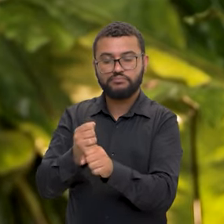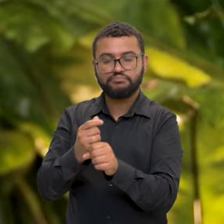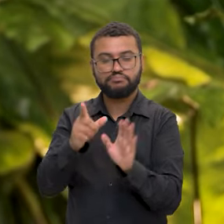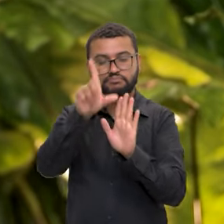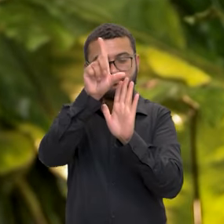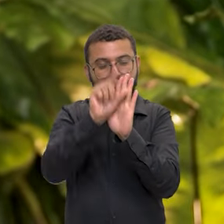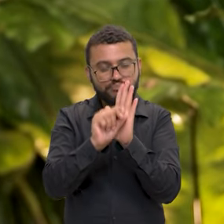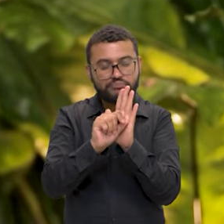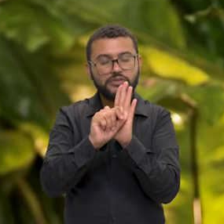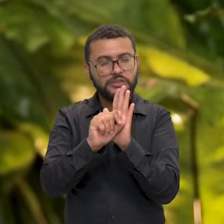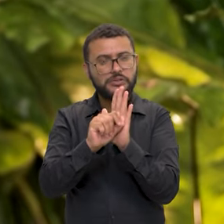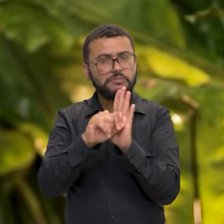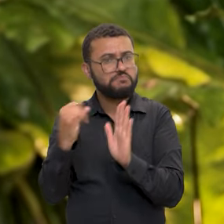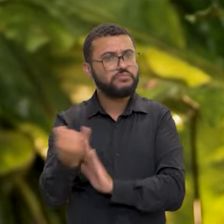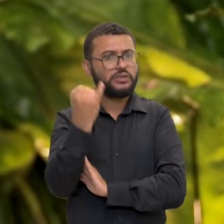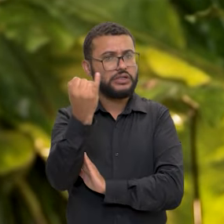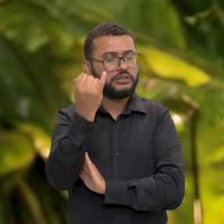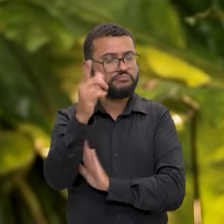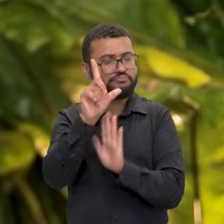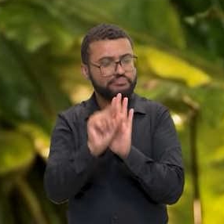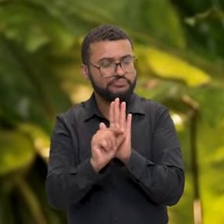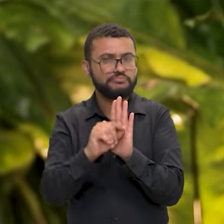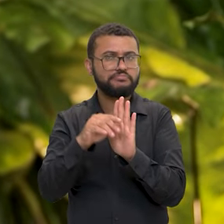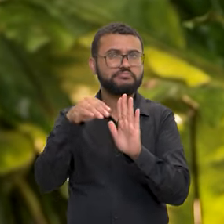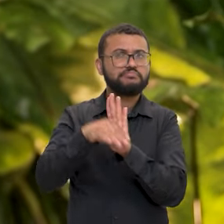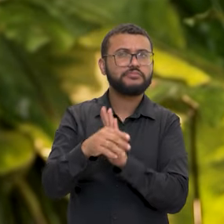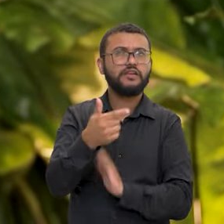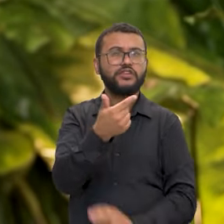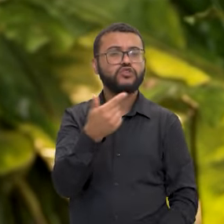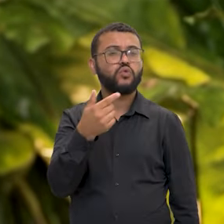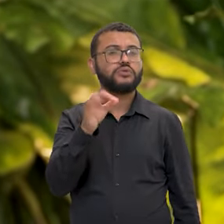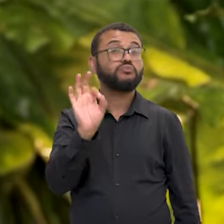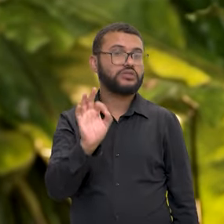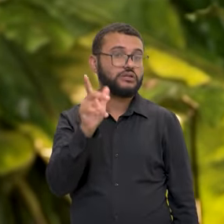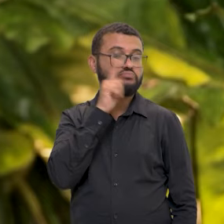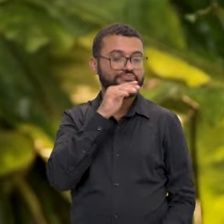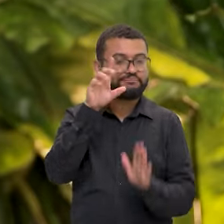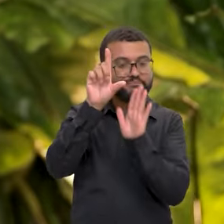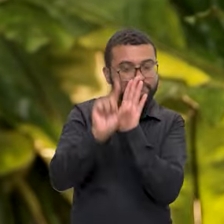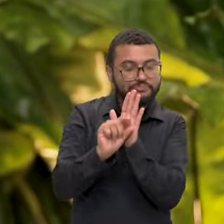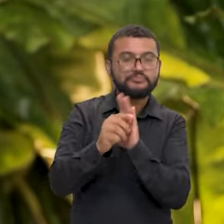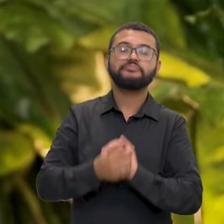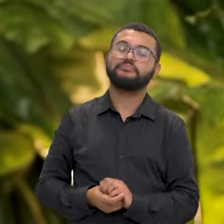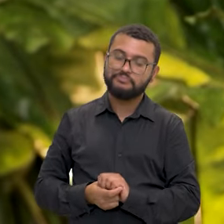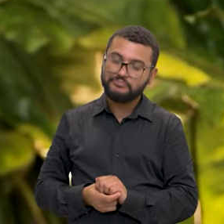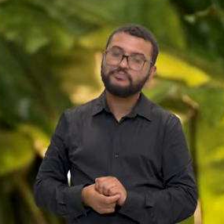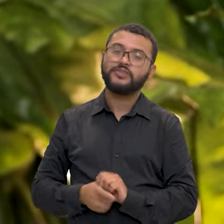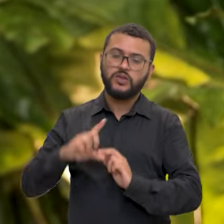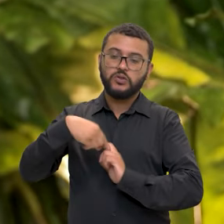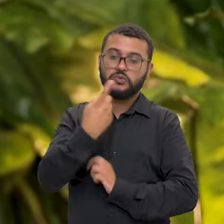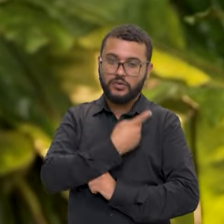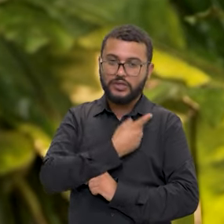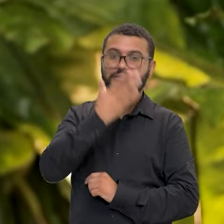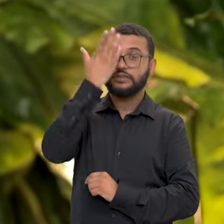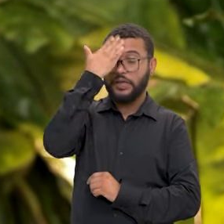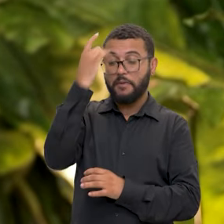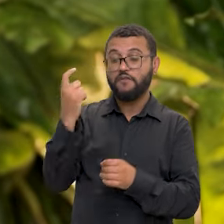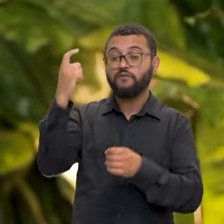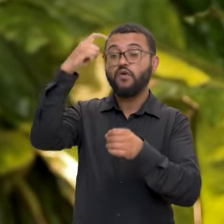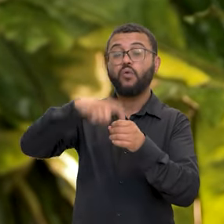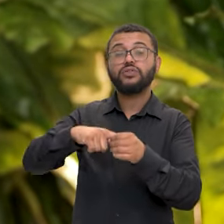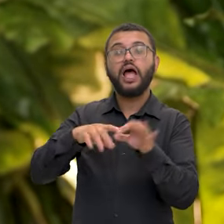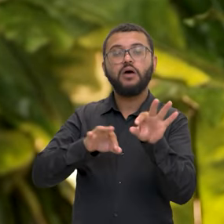voltamos a colocar esse problema dentro do trilho. Os números ainda são muito altos. A gente quer